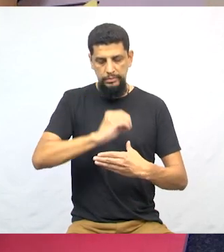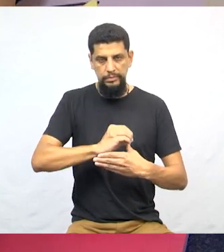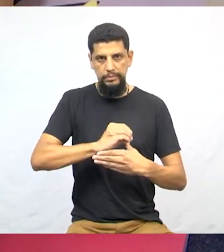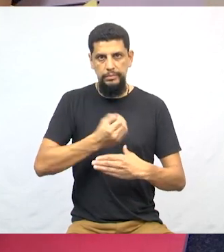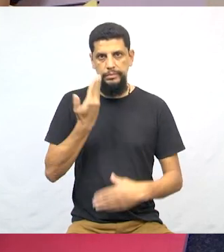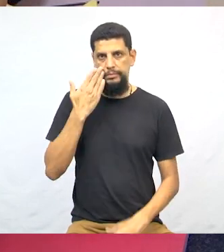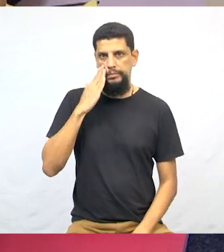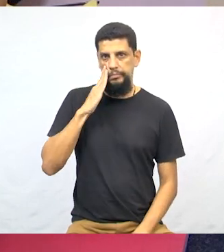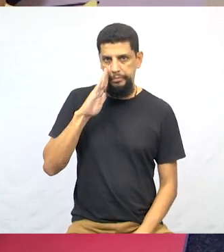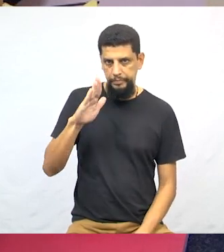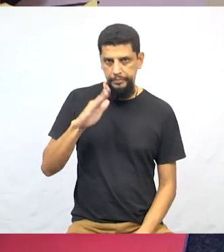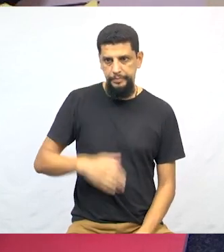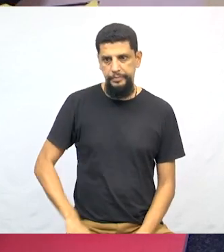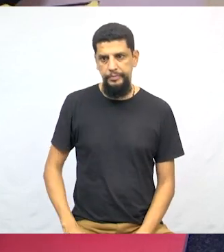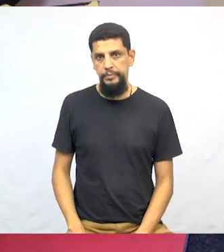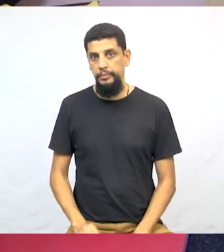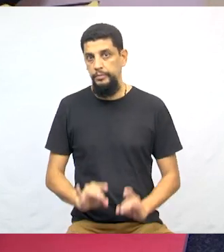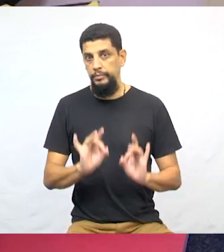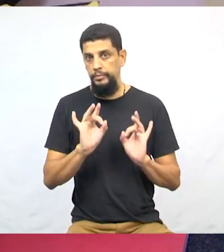azul.